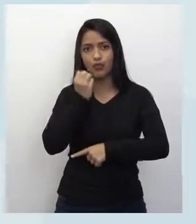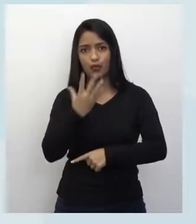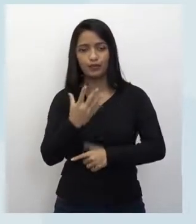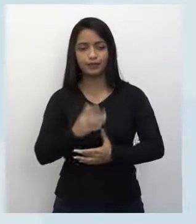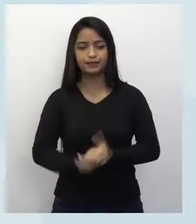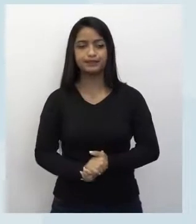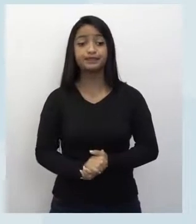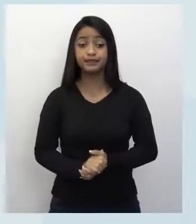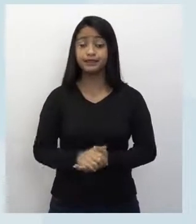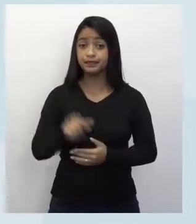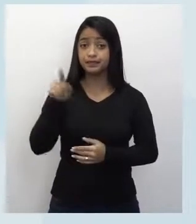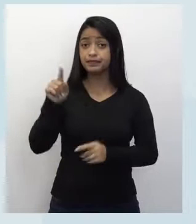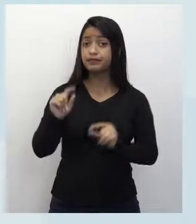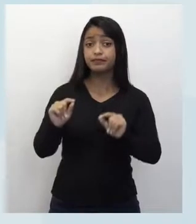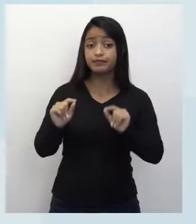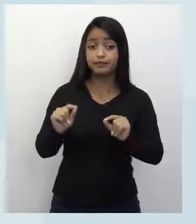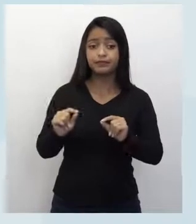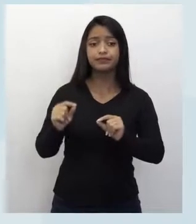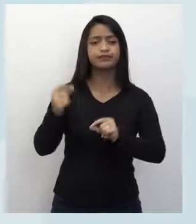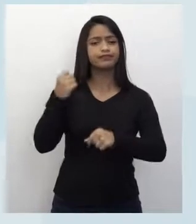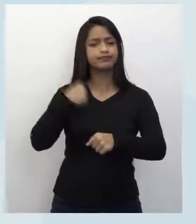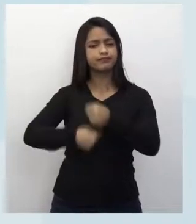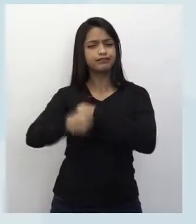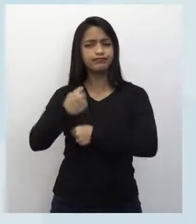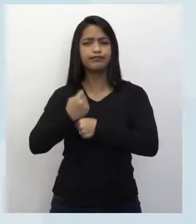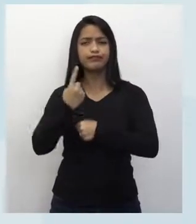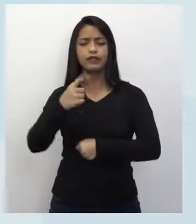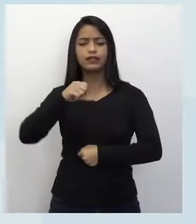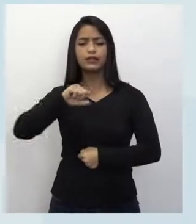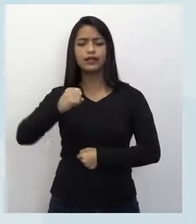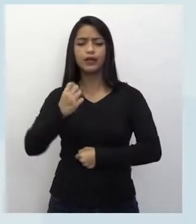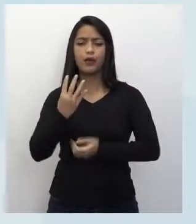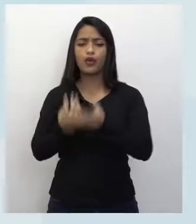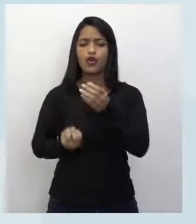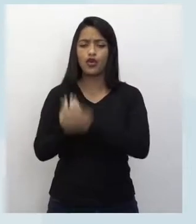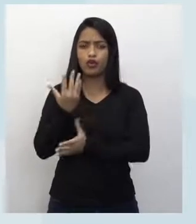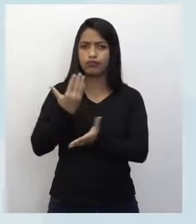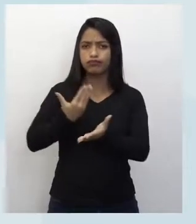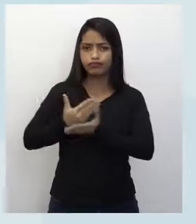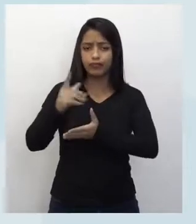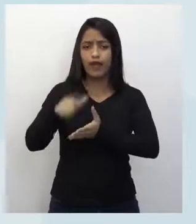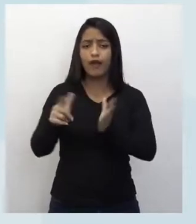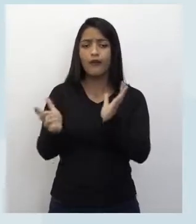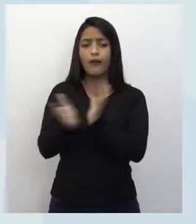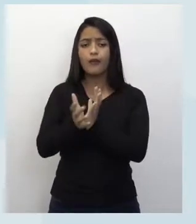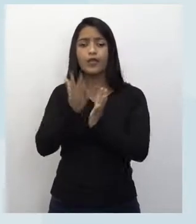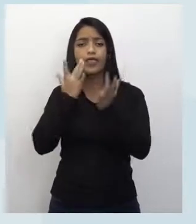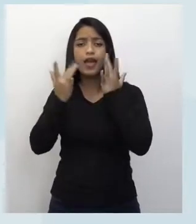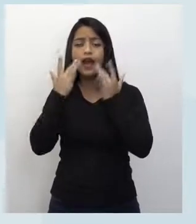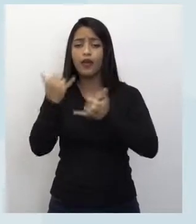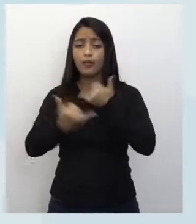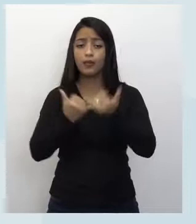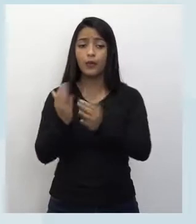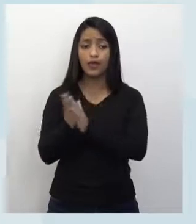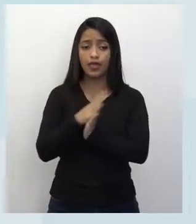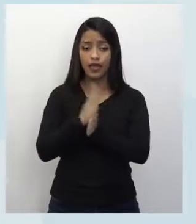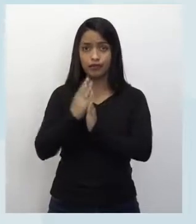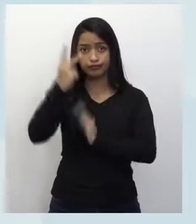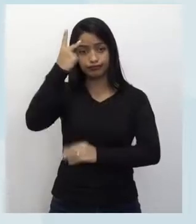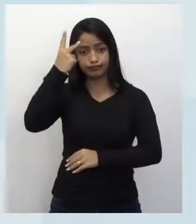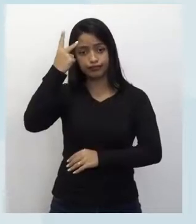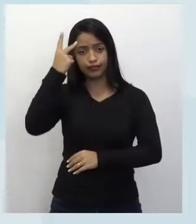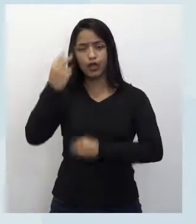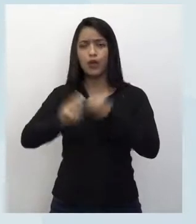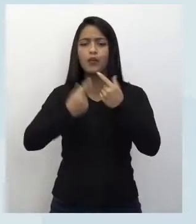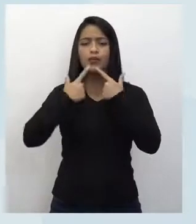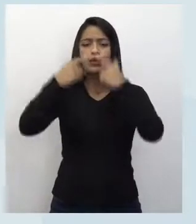1984, aqui em São Paulo, produziu muitas peças teatrais com uma linguagem contendo dança, teatro de bonecos e de